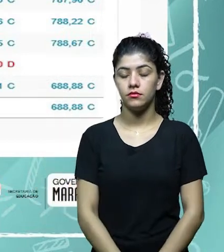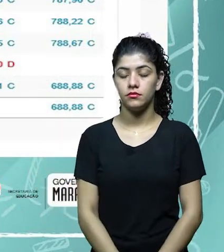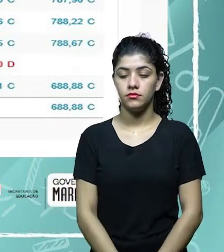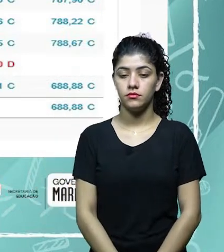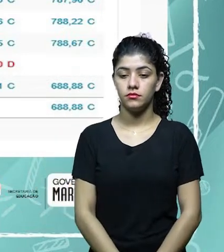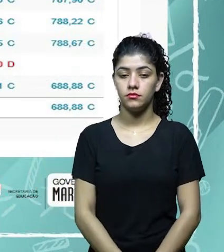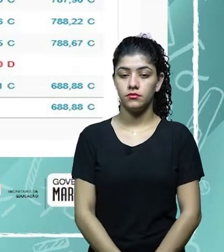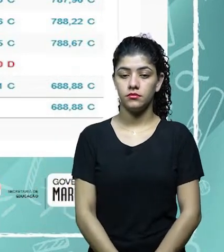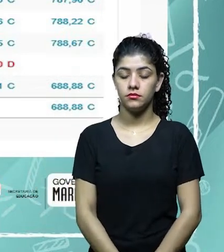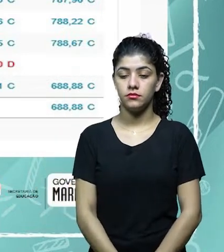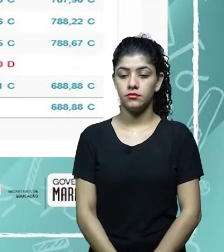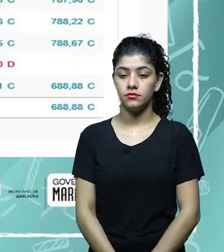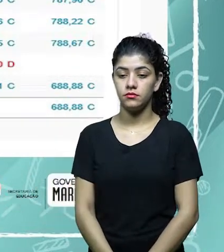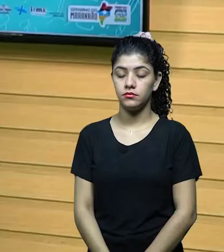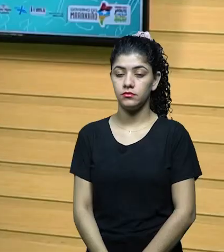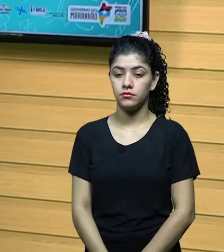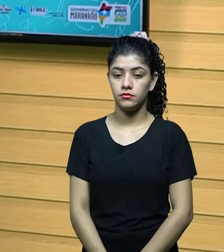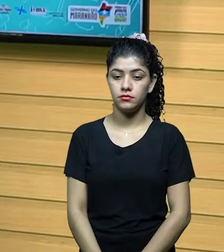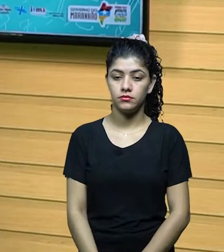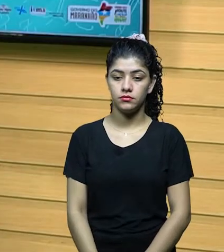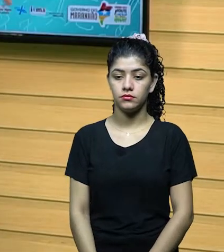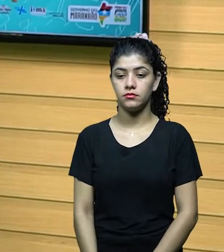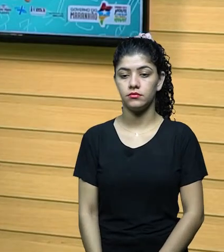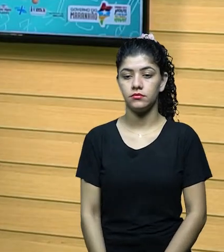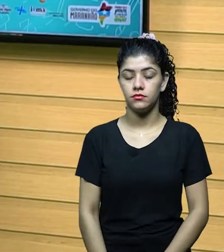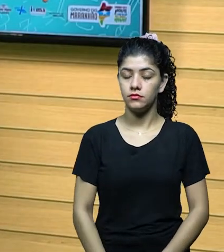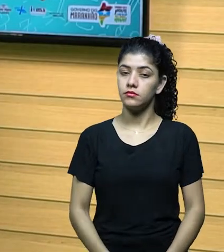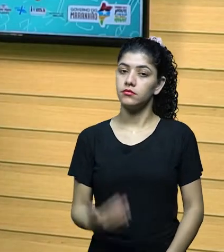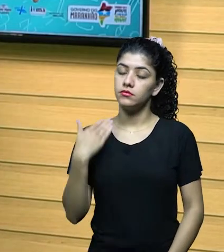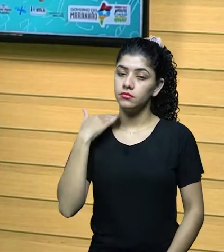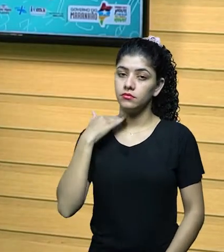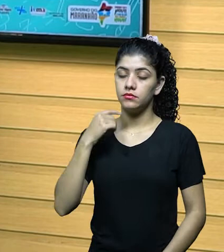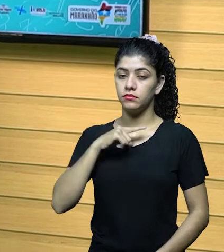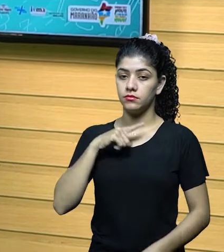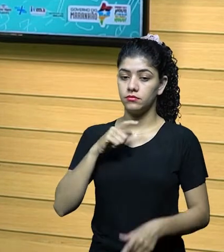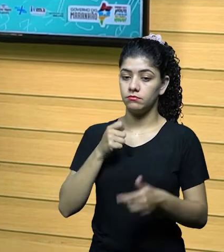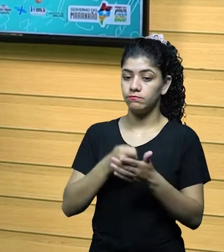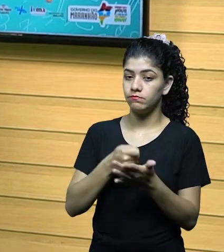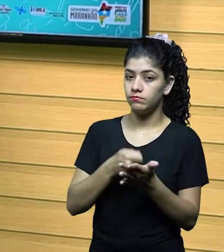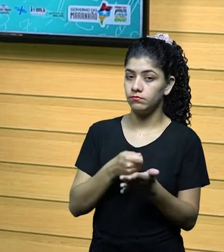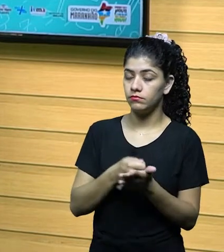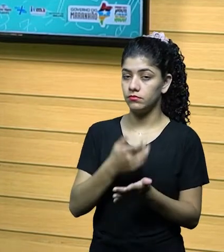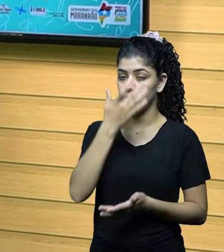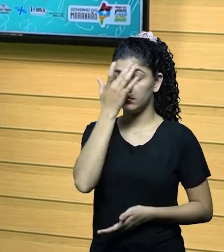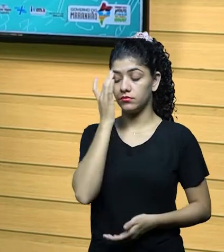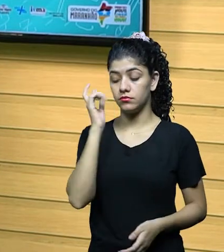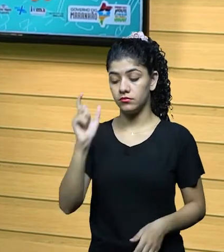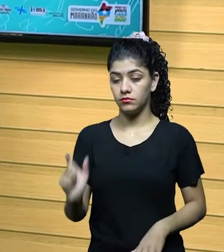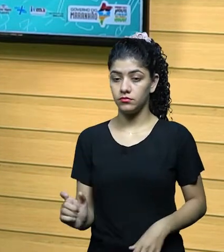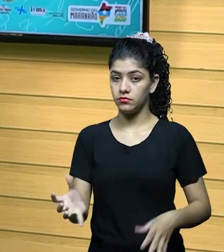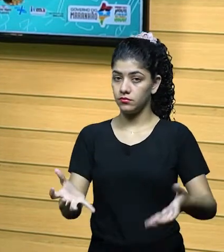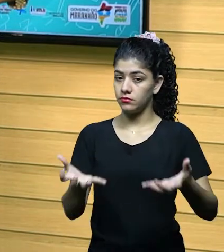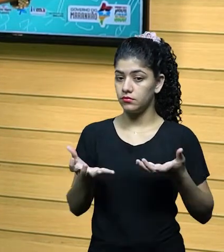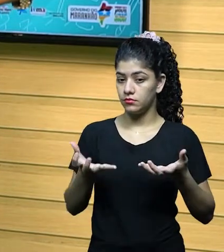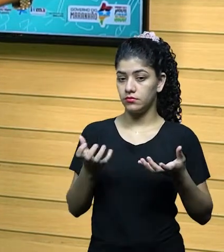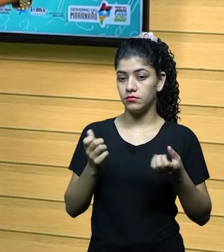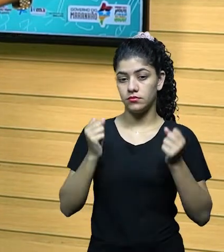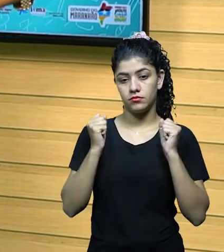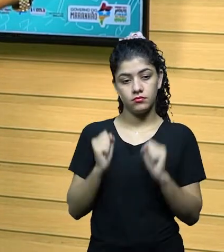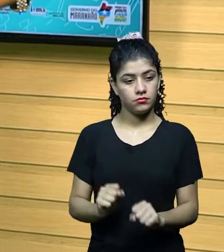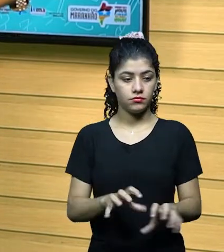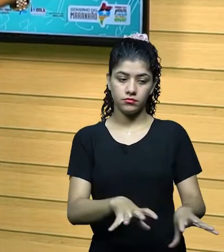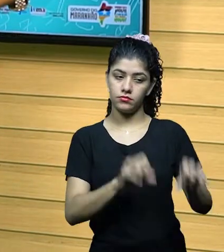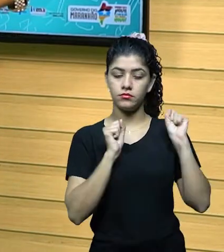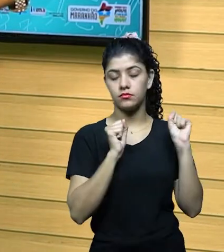788,67 de saldo da conta. O banco tinha uma obrigação com o cliente. Ou seja, na hora que o cliente